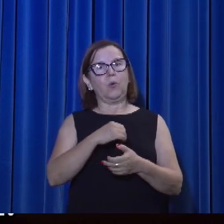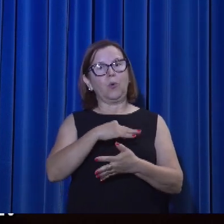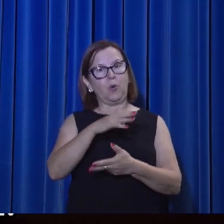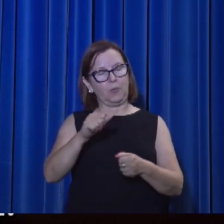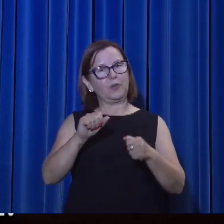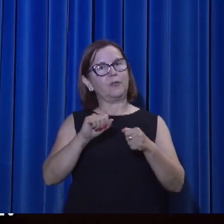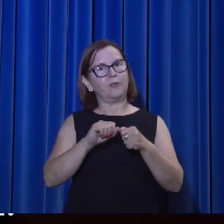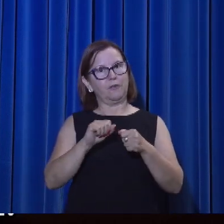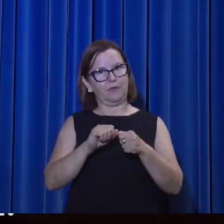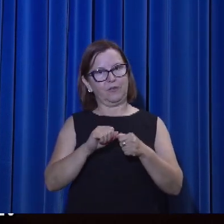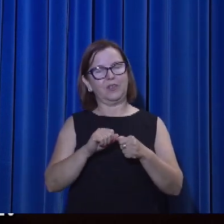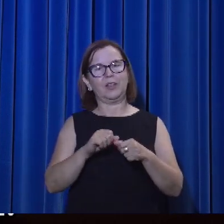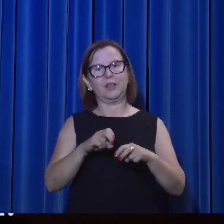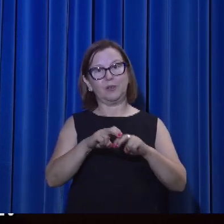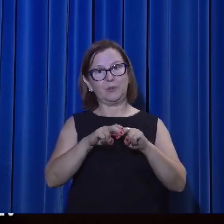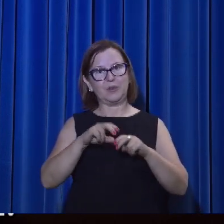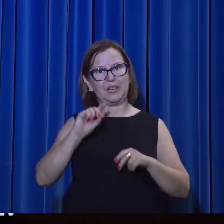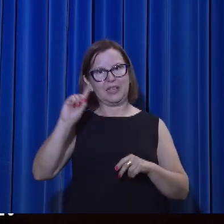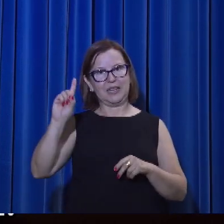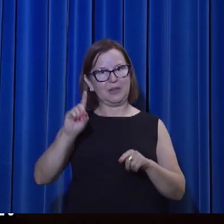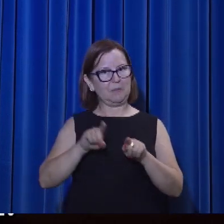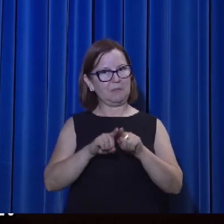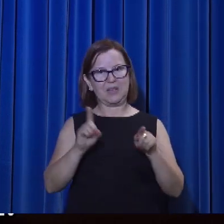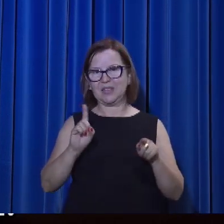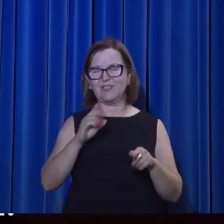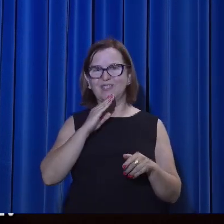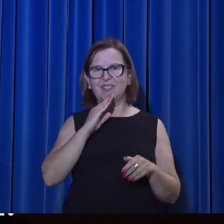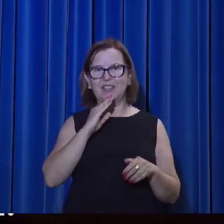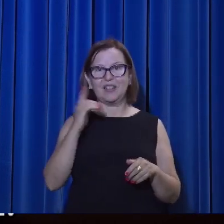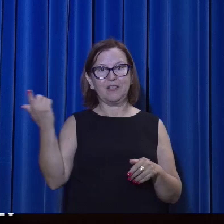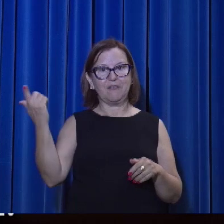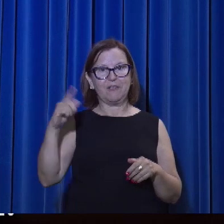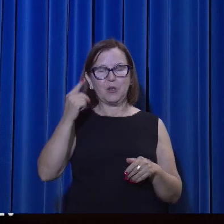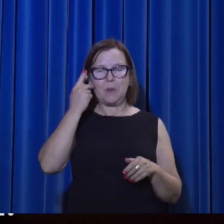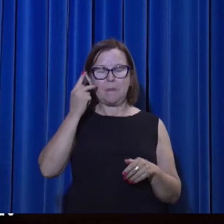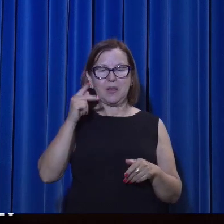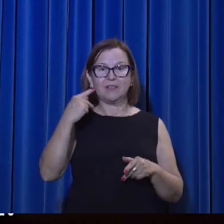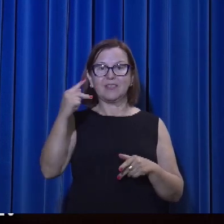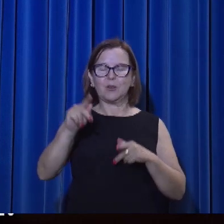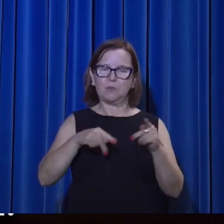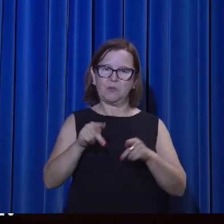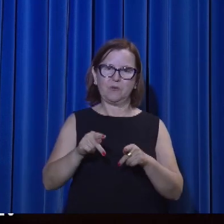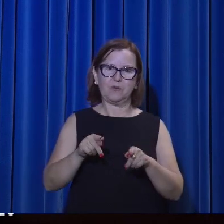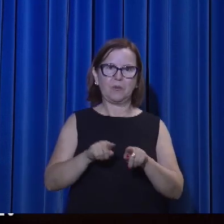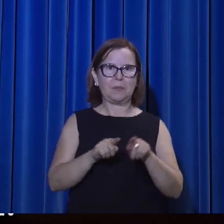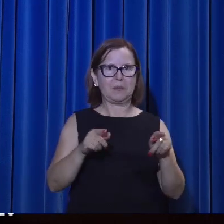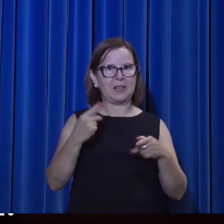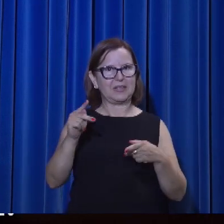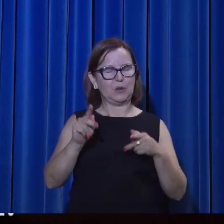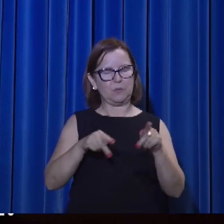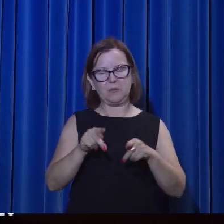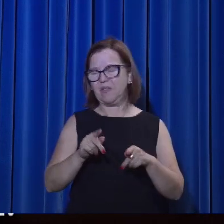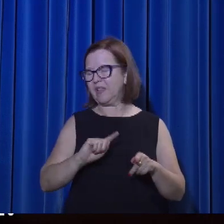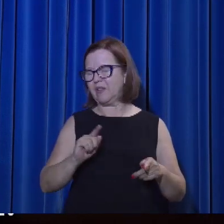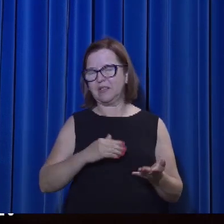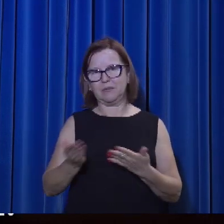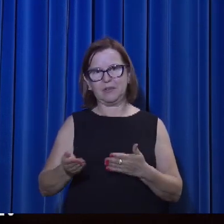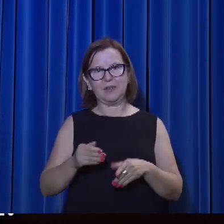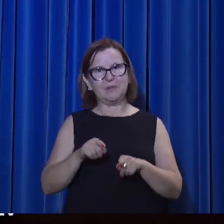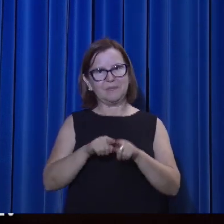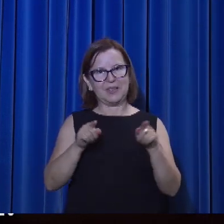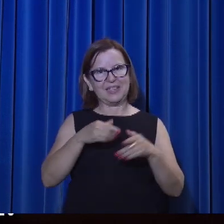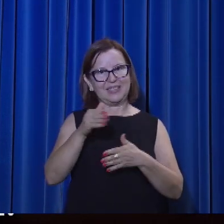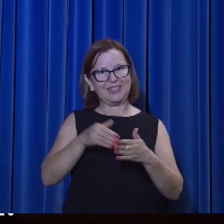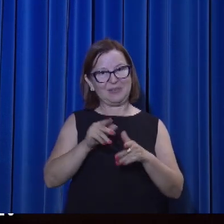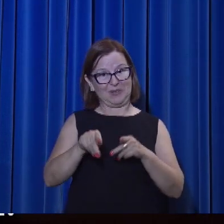conheceu. Veio para o que era seu, e os seus não o receberam. Mas a todos quantos o